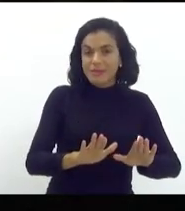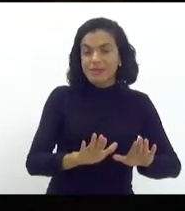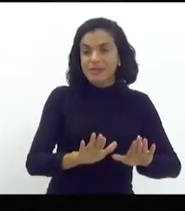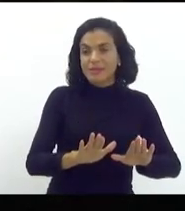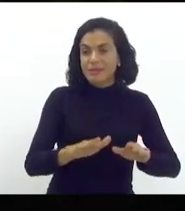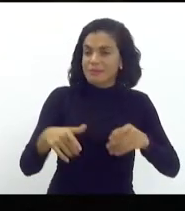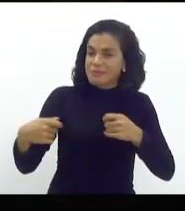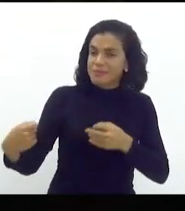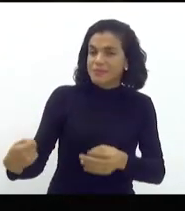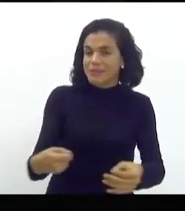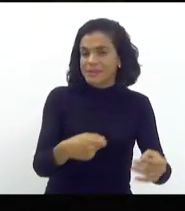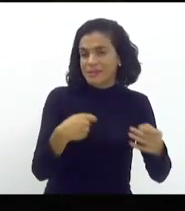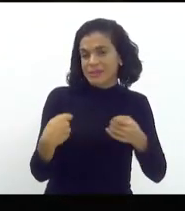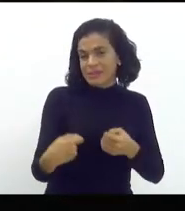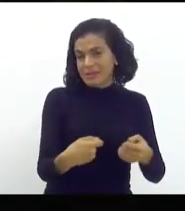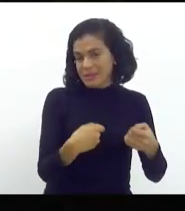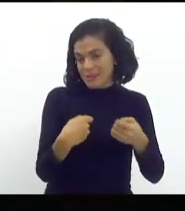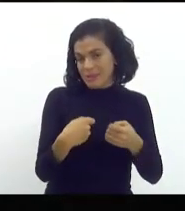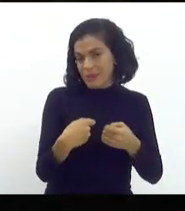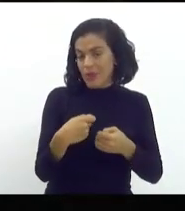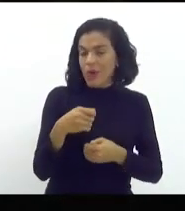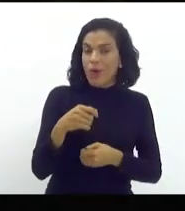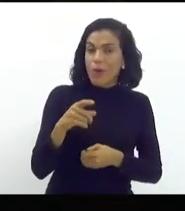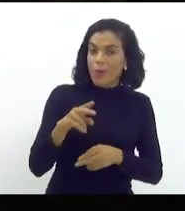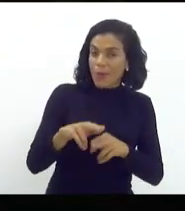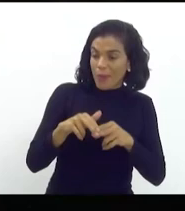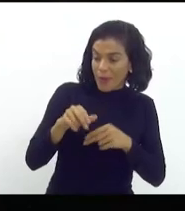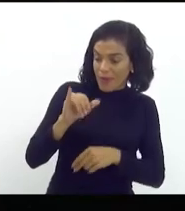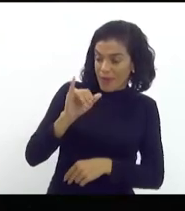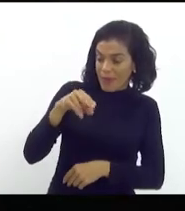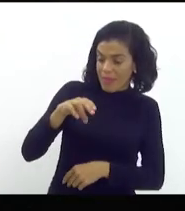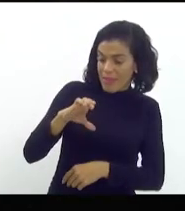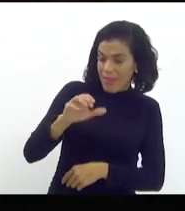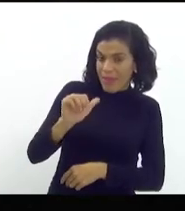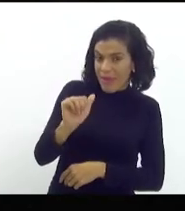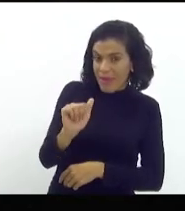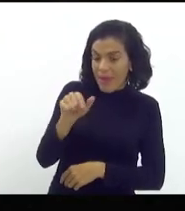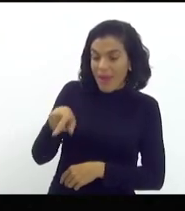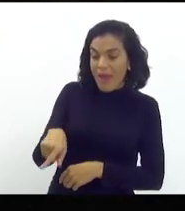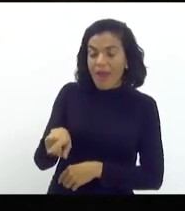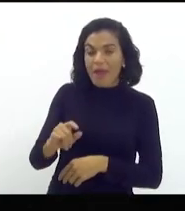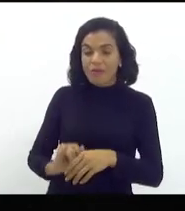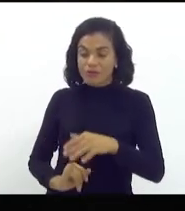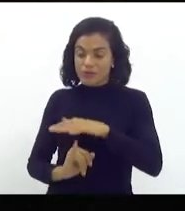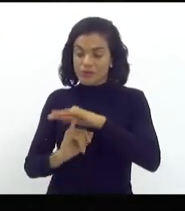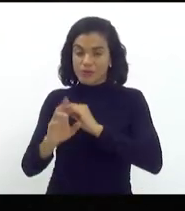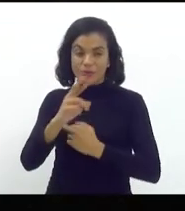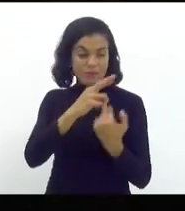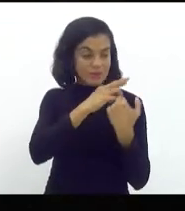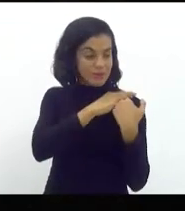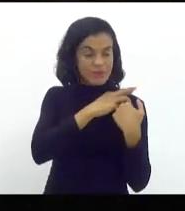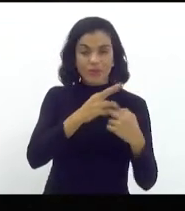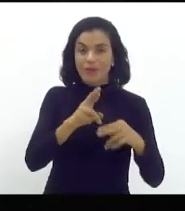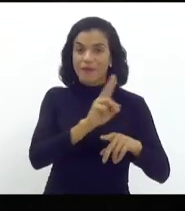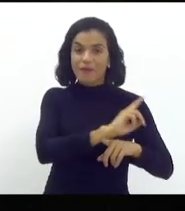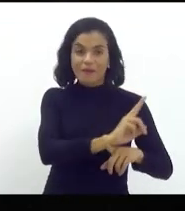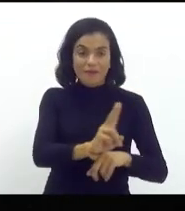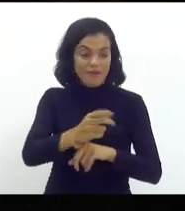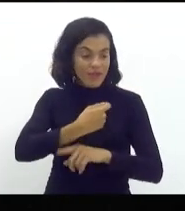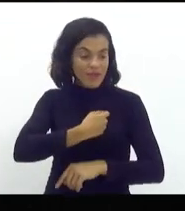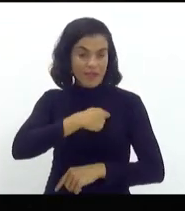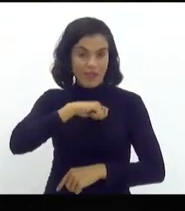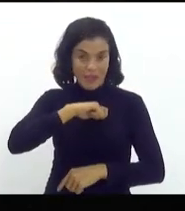precisamos através do Enéa que é o órgão responsável por fiscalizar